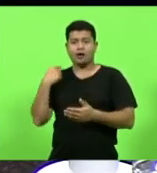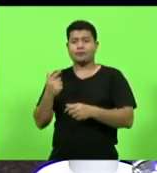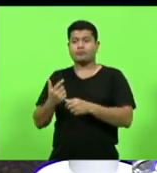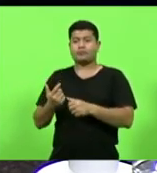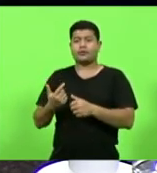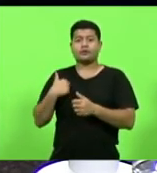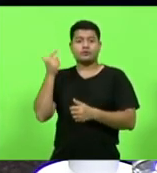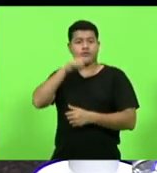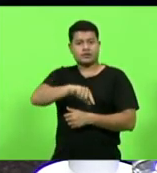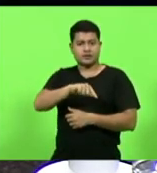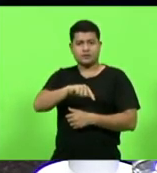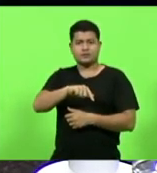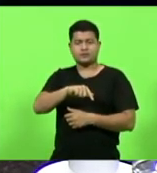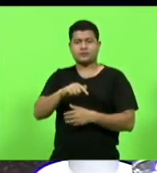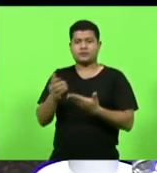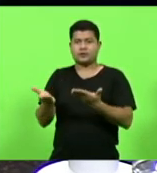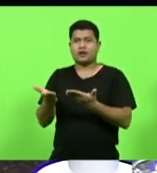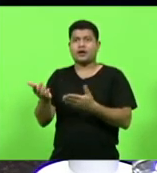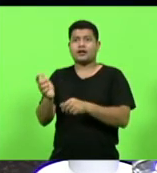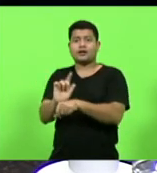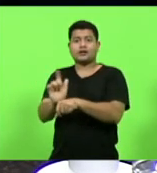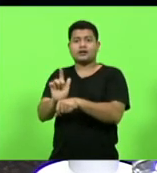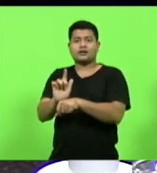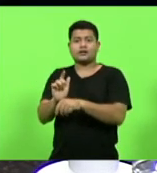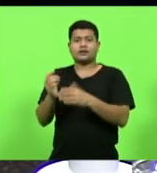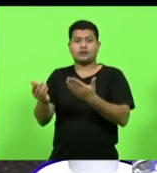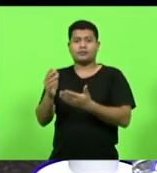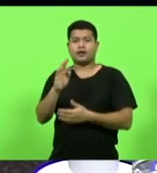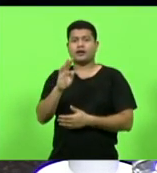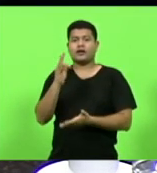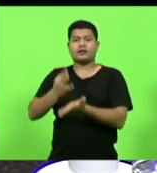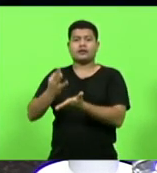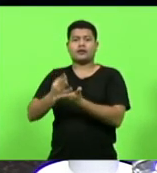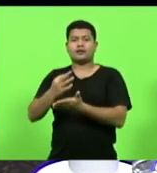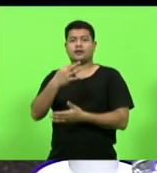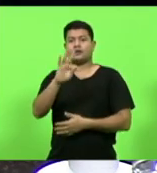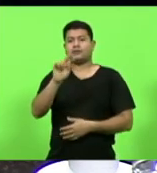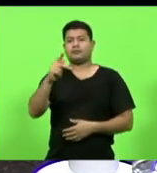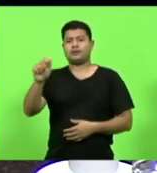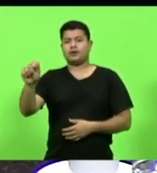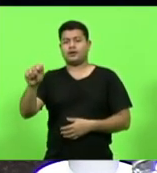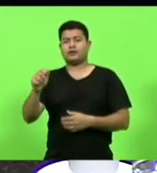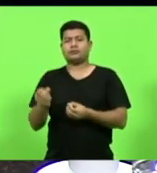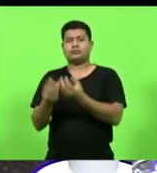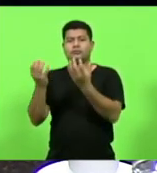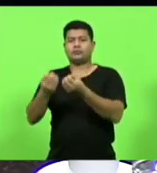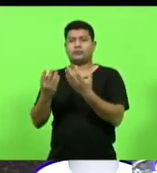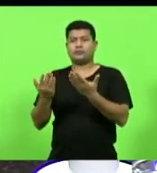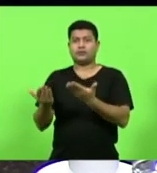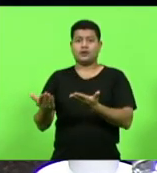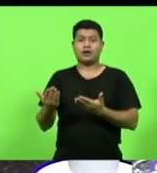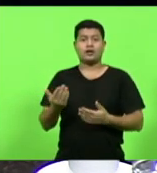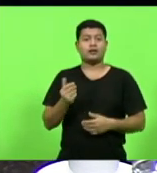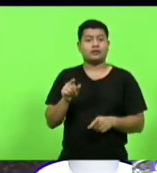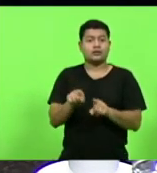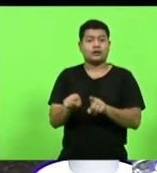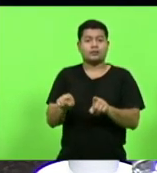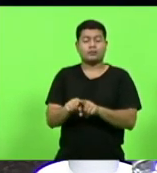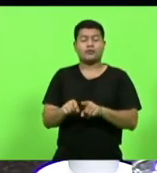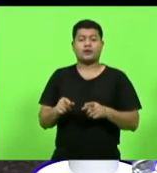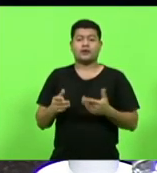o TPA de Bombinhas. Além disso, senhor presidente, Fábio Fiedler é lotado como